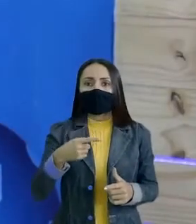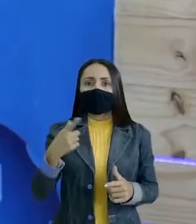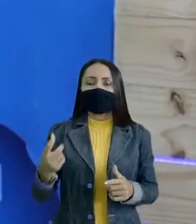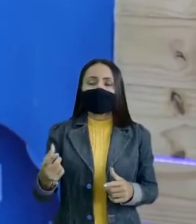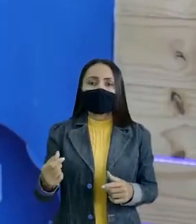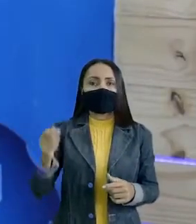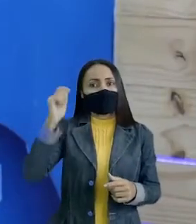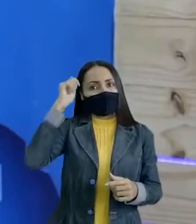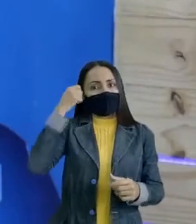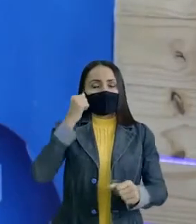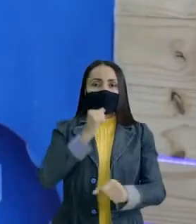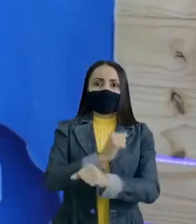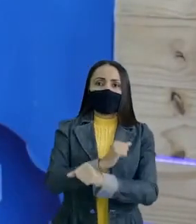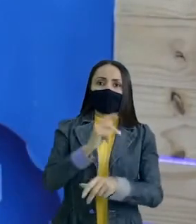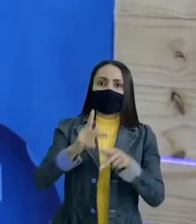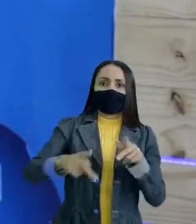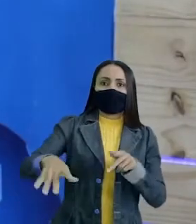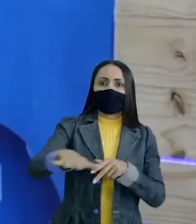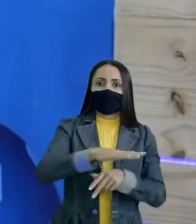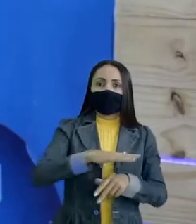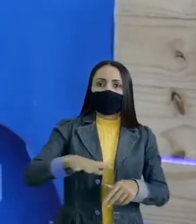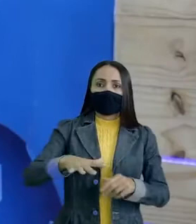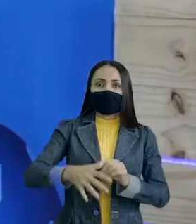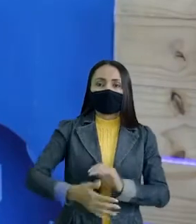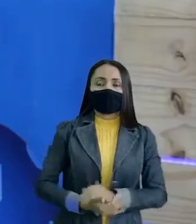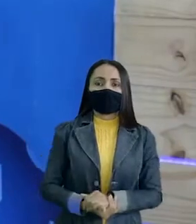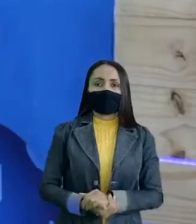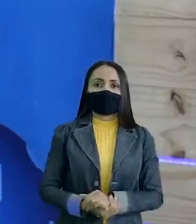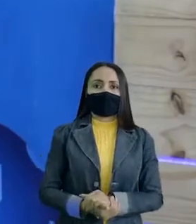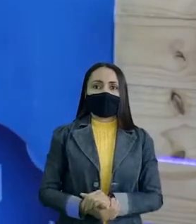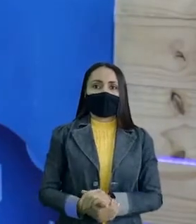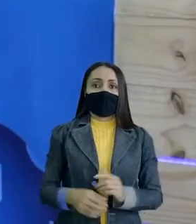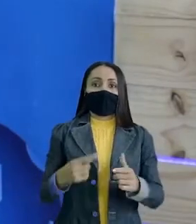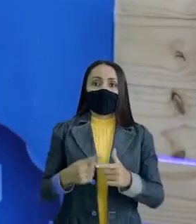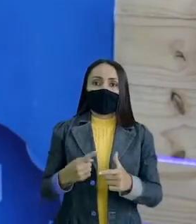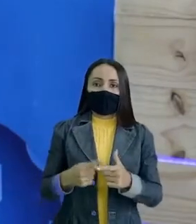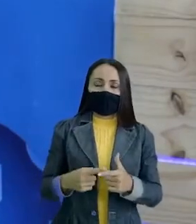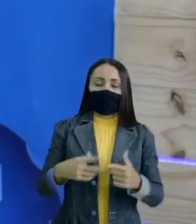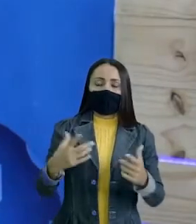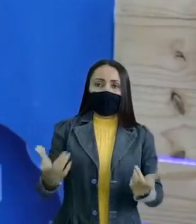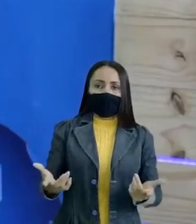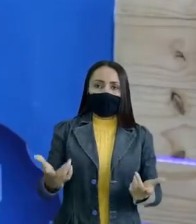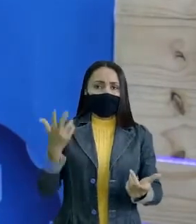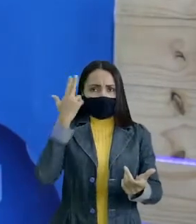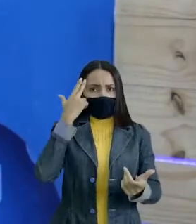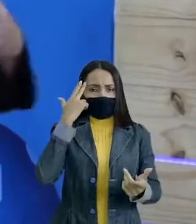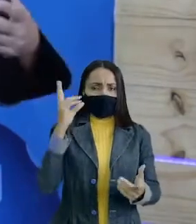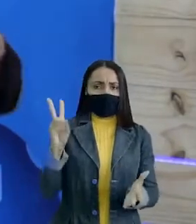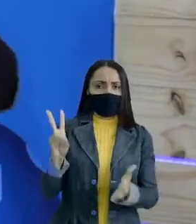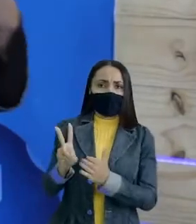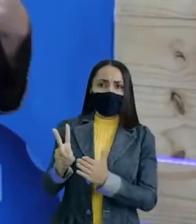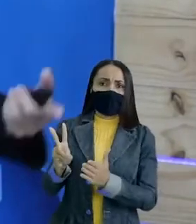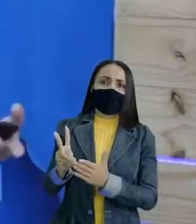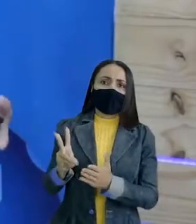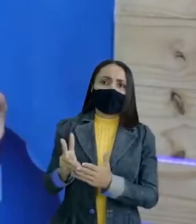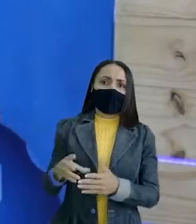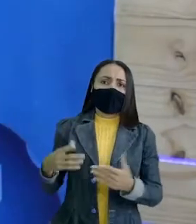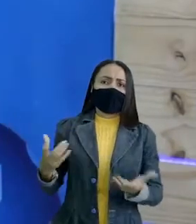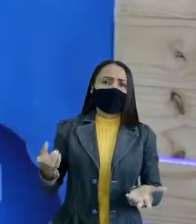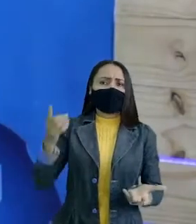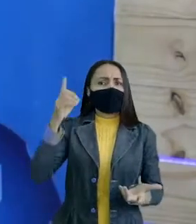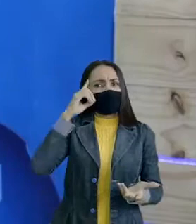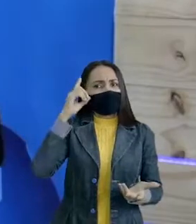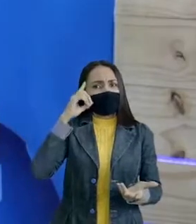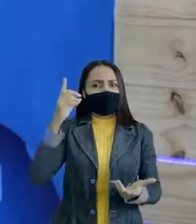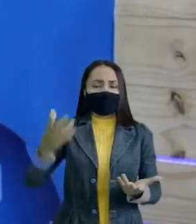escravizar os povos indígenas, porque é da natureza do índio eles só produzirem o dia a dia. Eles